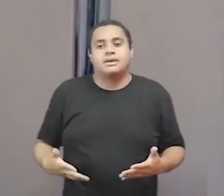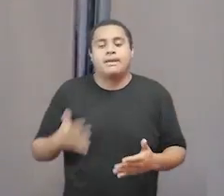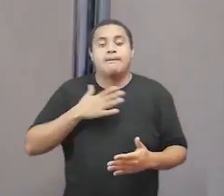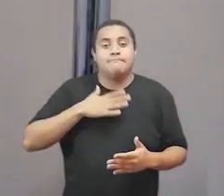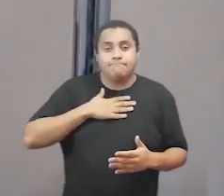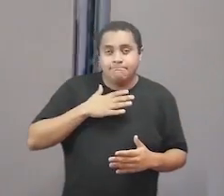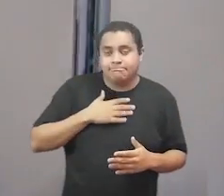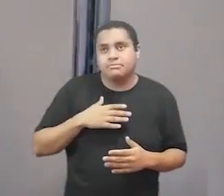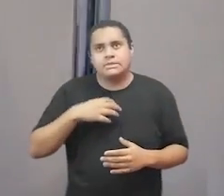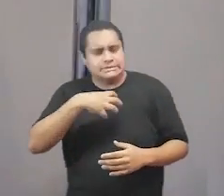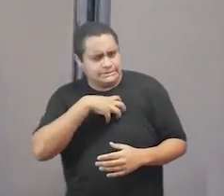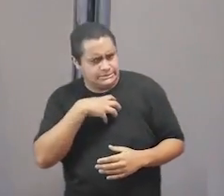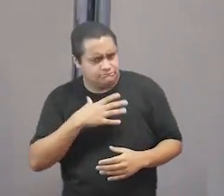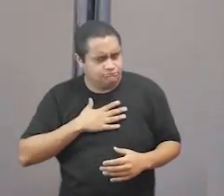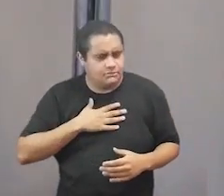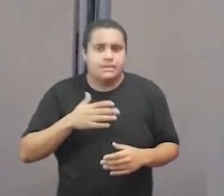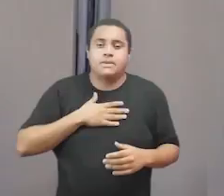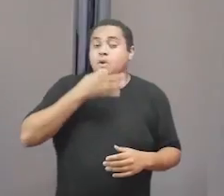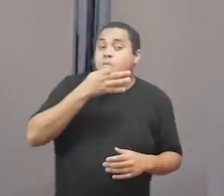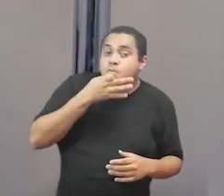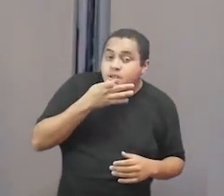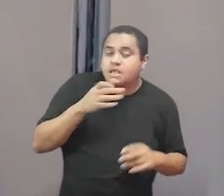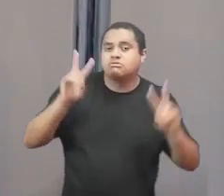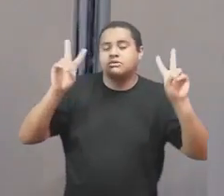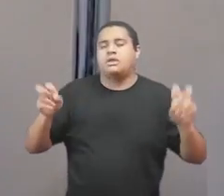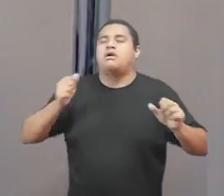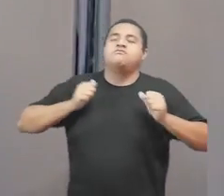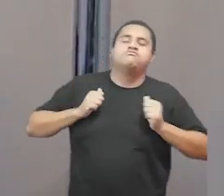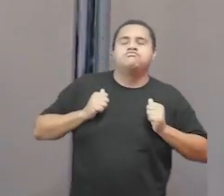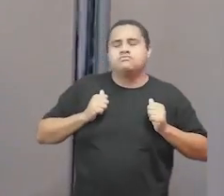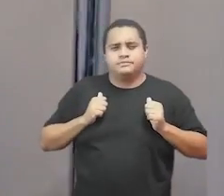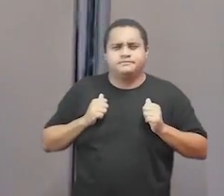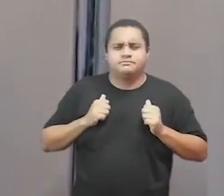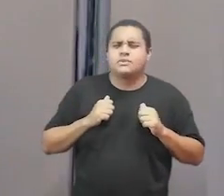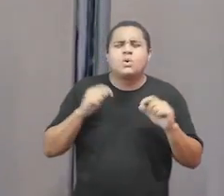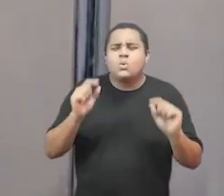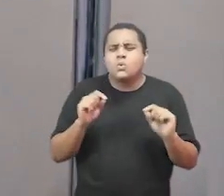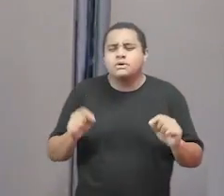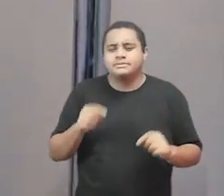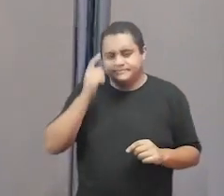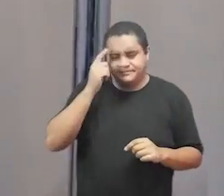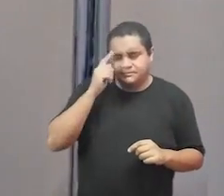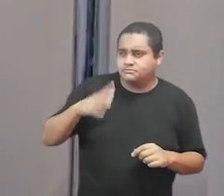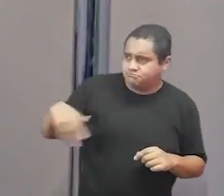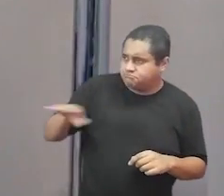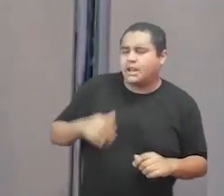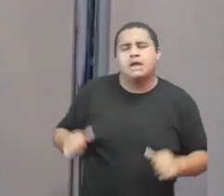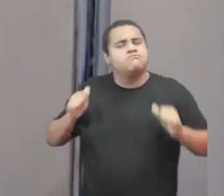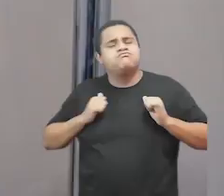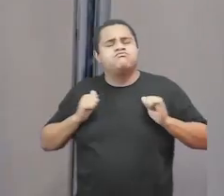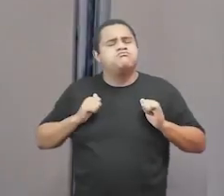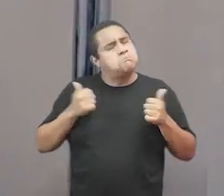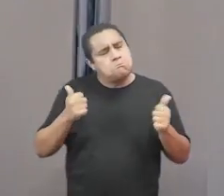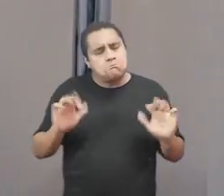a minha abordagem, o meu jeito de falar sobre zona de conforto. É o seguinte. Vamos lá, zona de conforto. Então, vamos supor que aqui está a zona de conforto. Beleza, essa zona